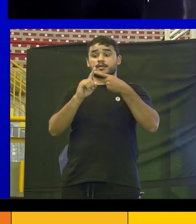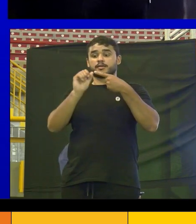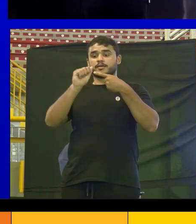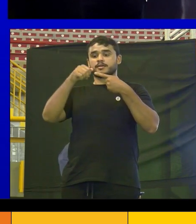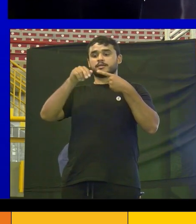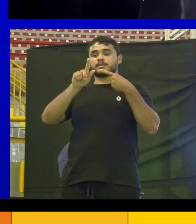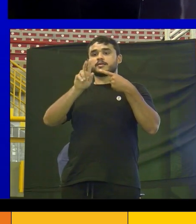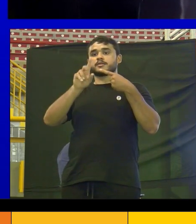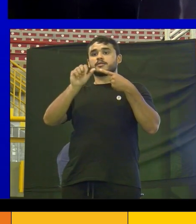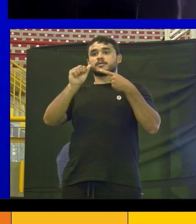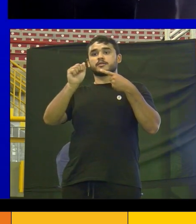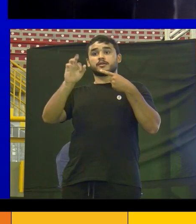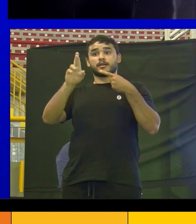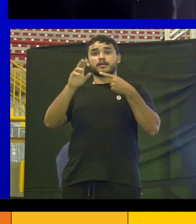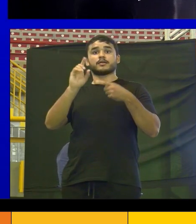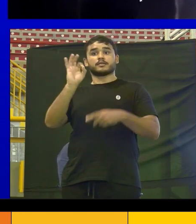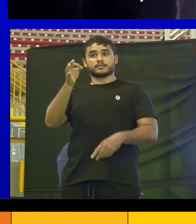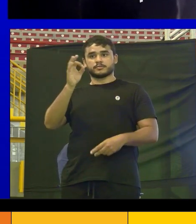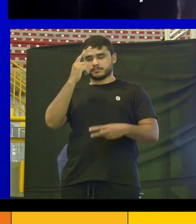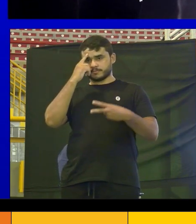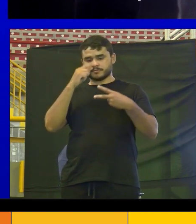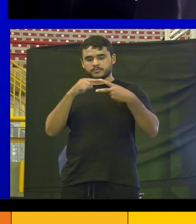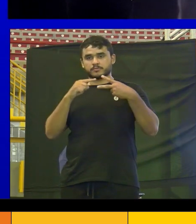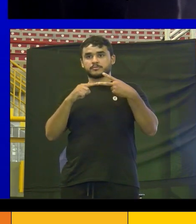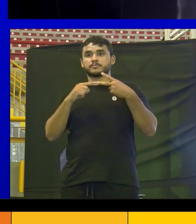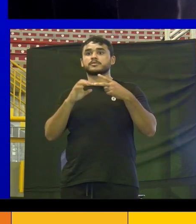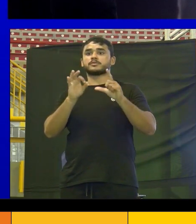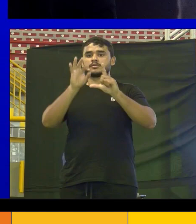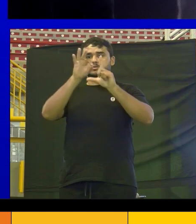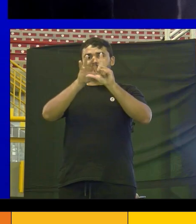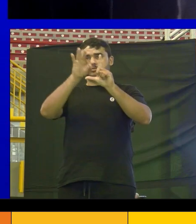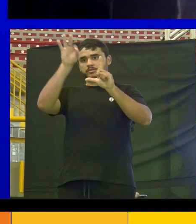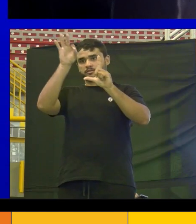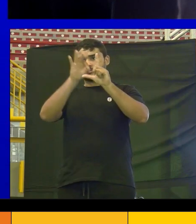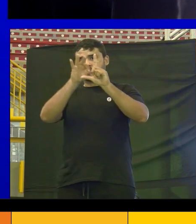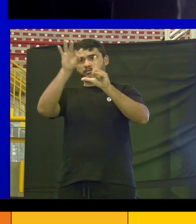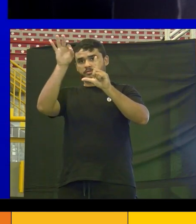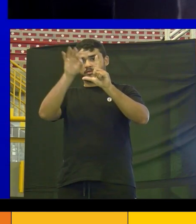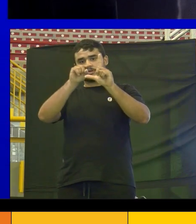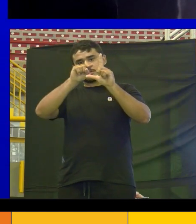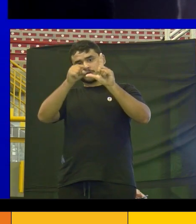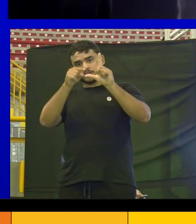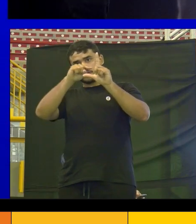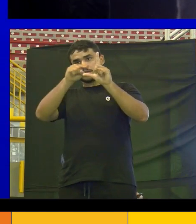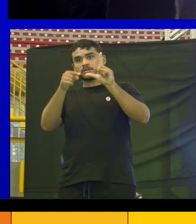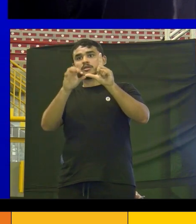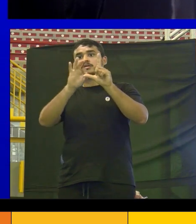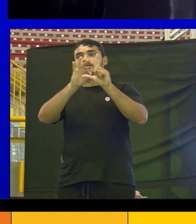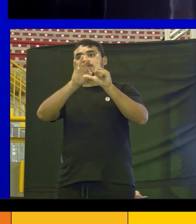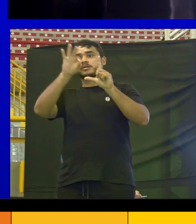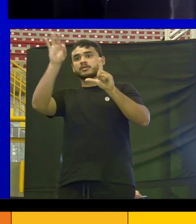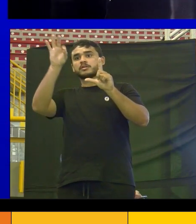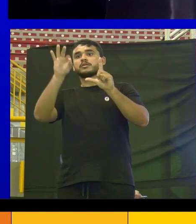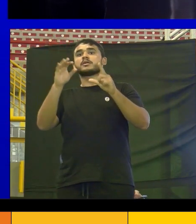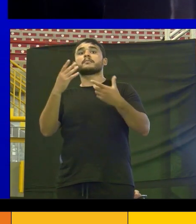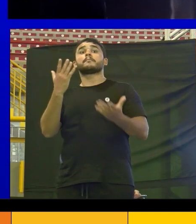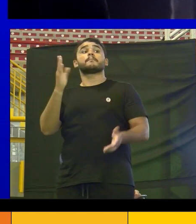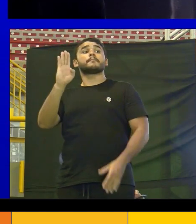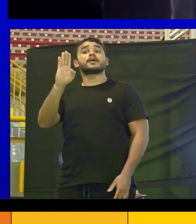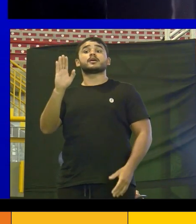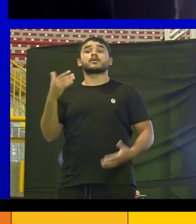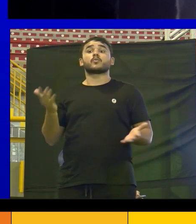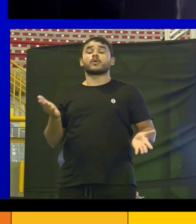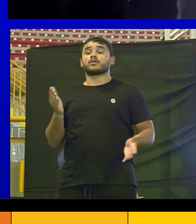a tangente do ângulo que a reta faz com o eixo X. E quem é o B?